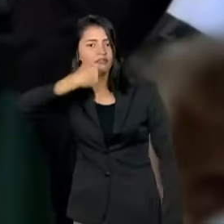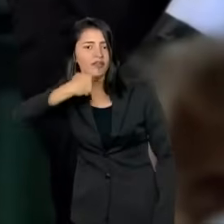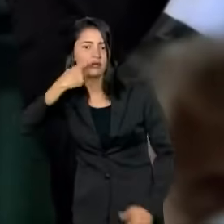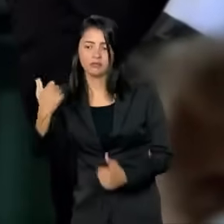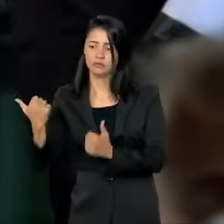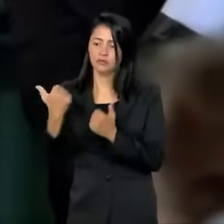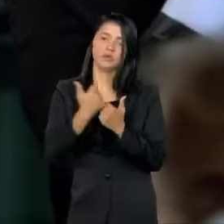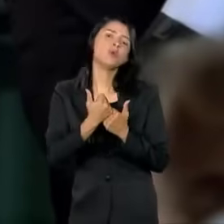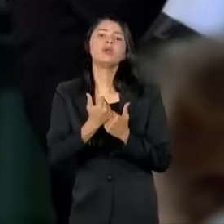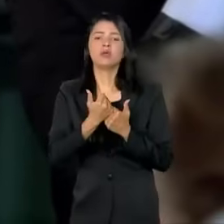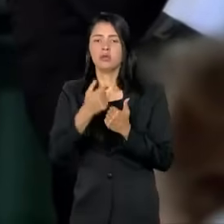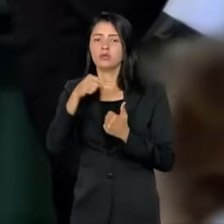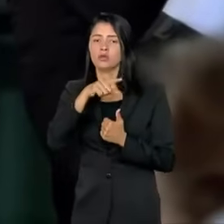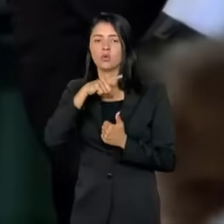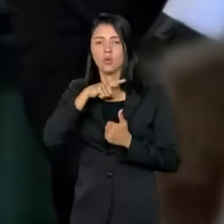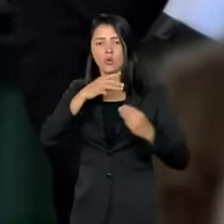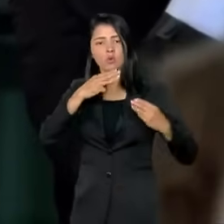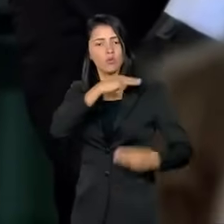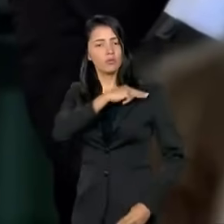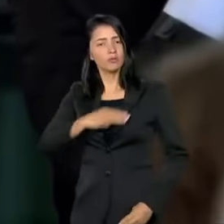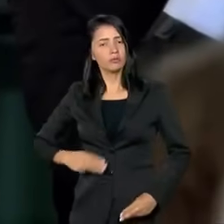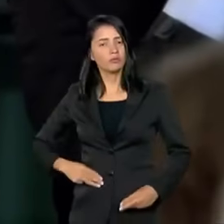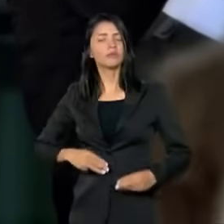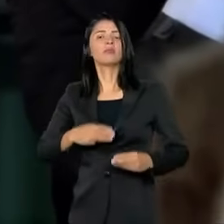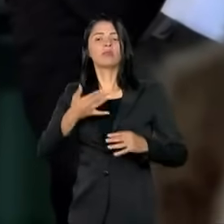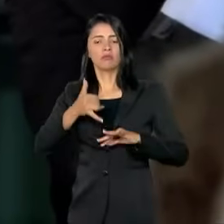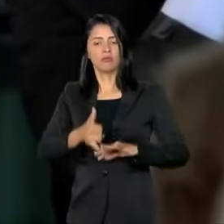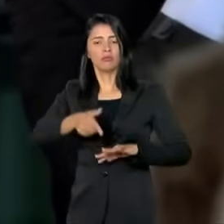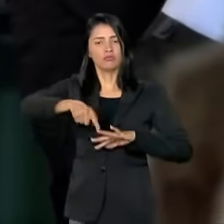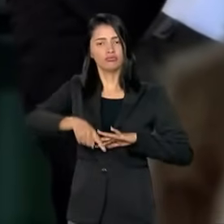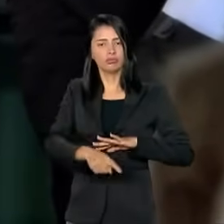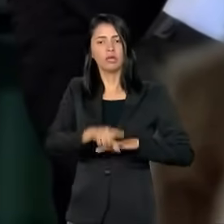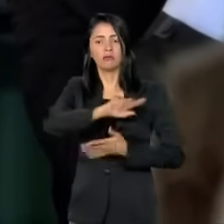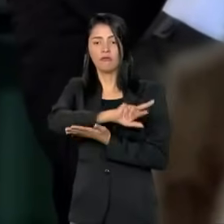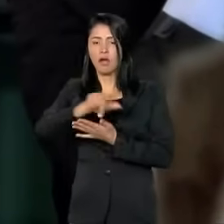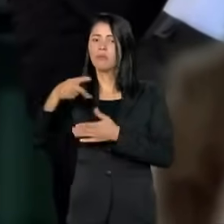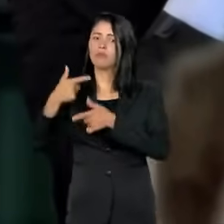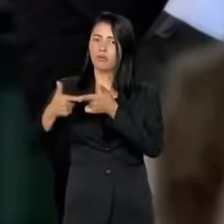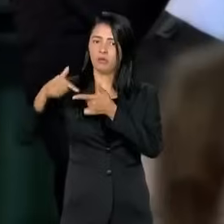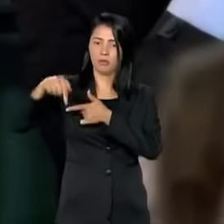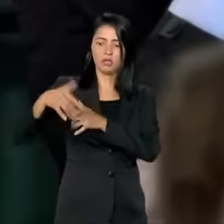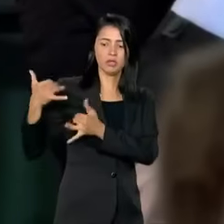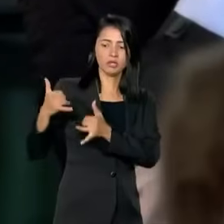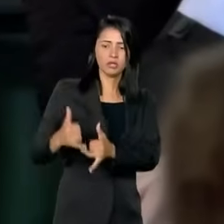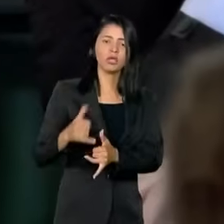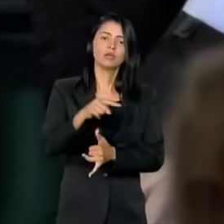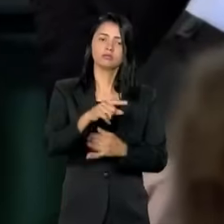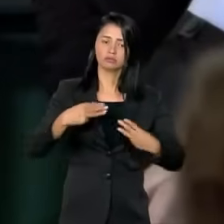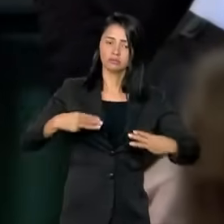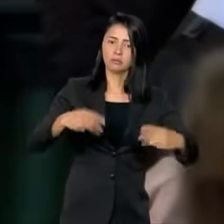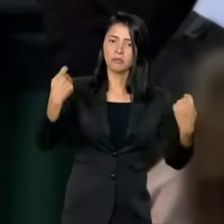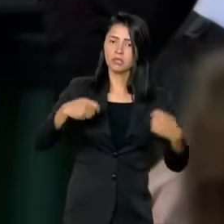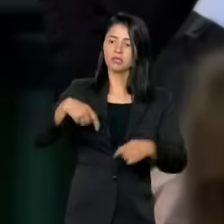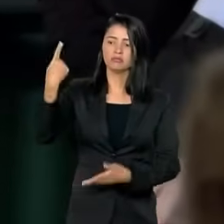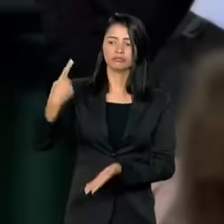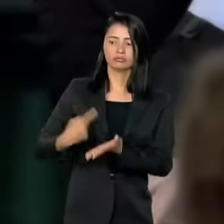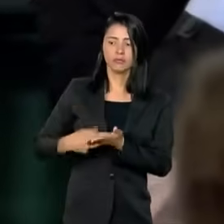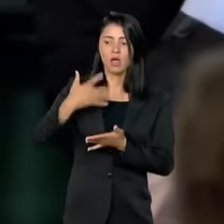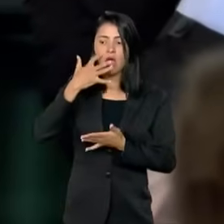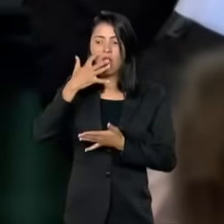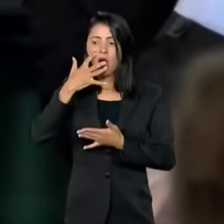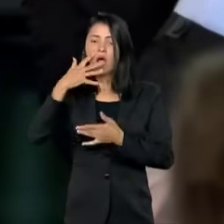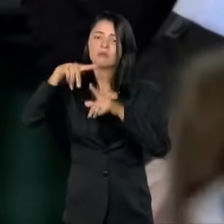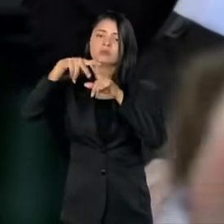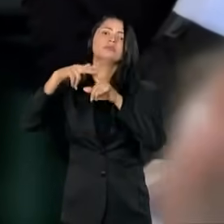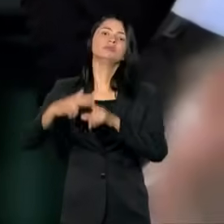Energia, e eu disse para ele que aqui tem vários problemas de energia que, portanto, o Ministério tem que estar muito comprometido